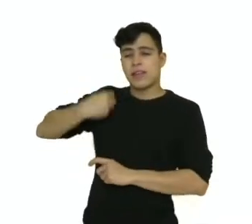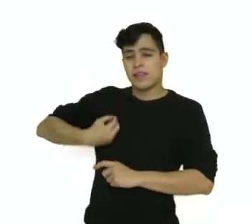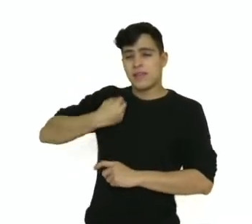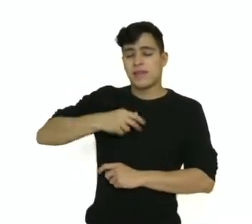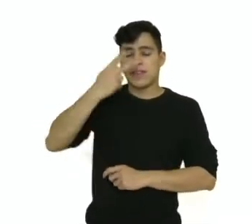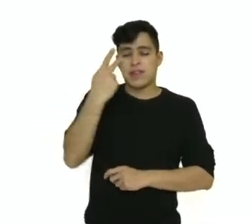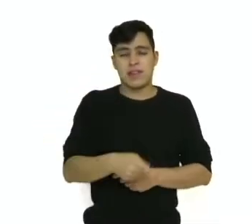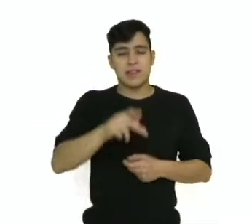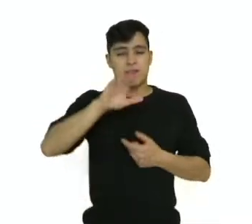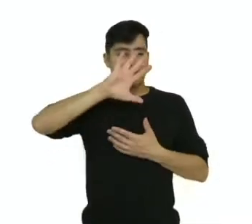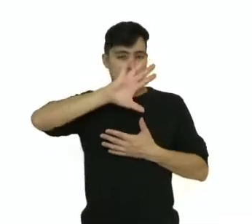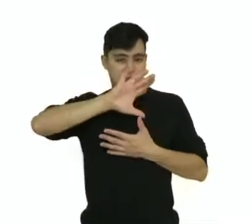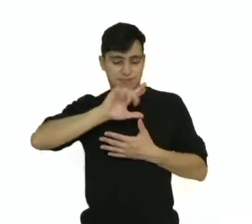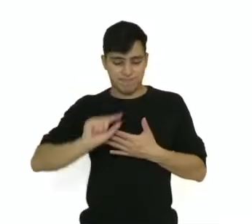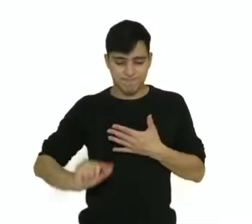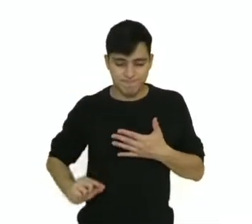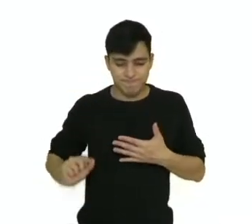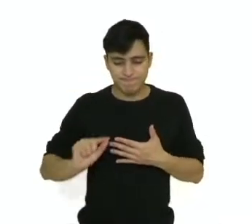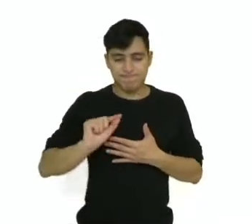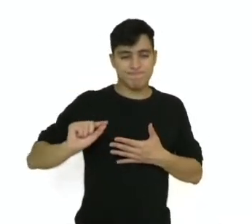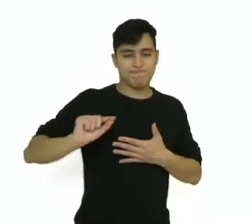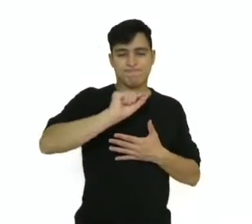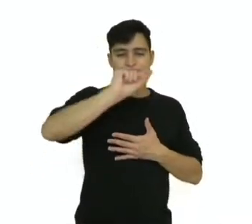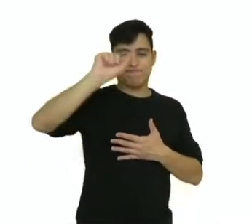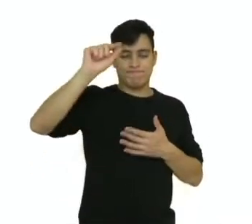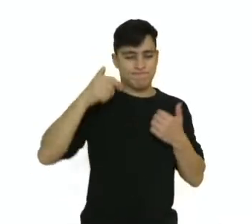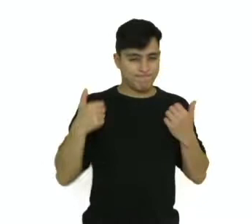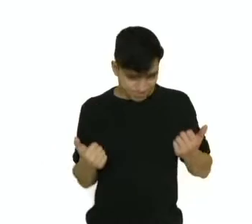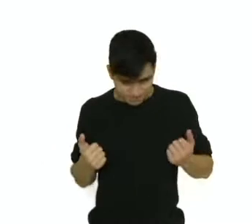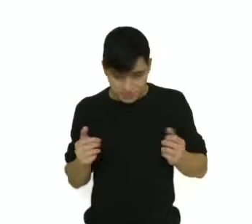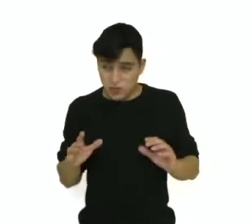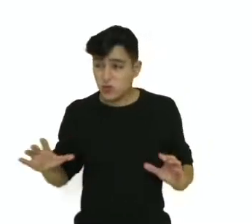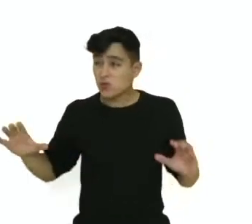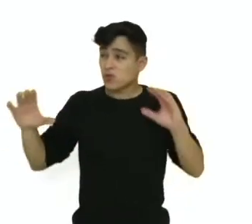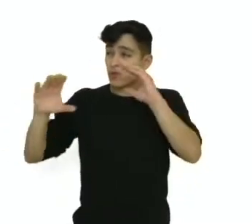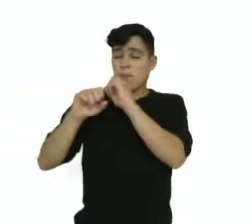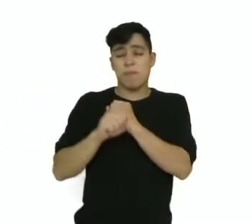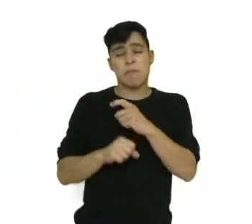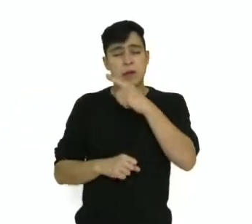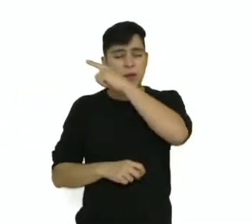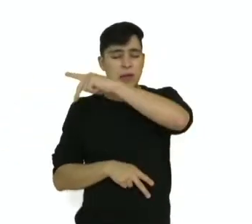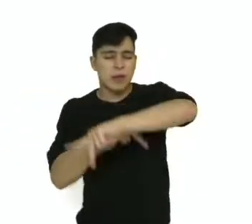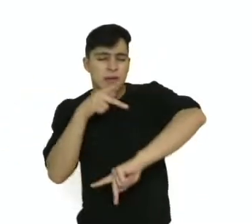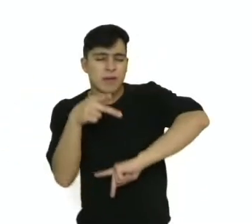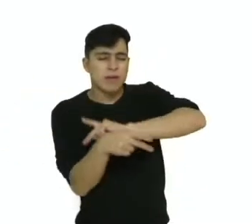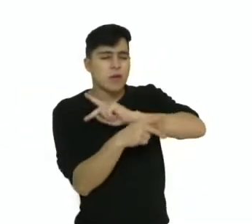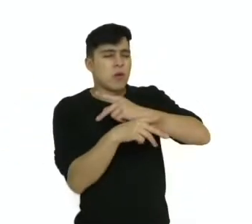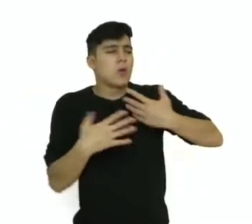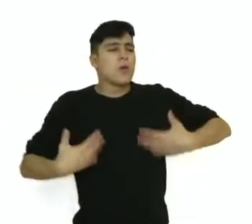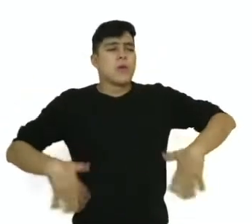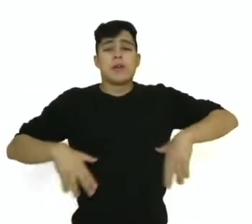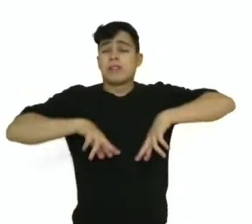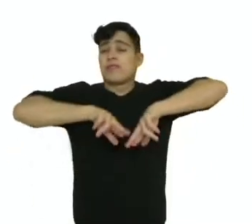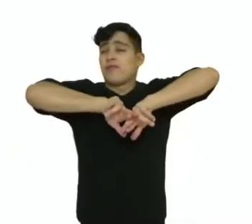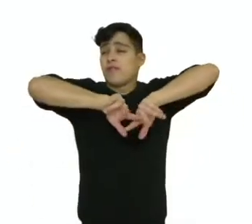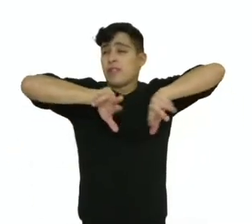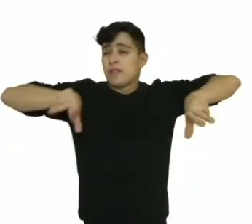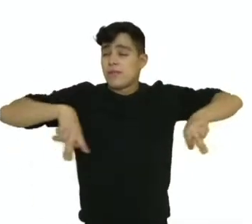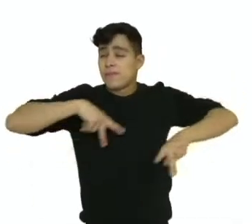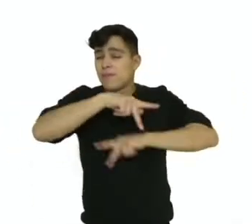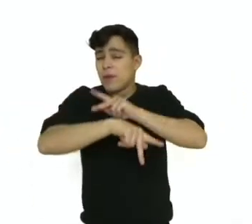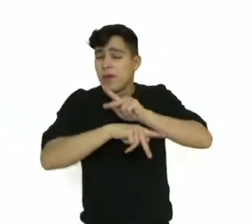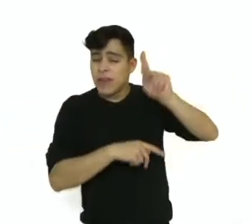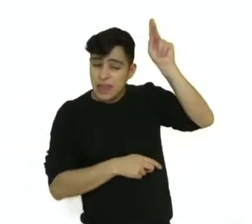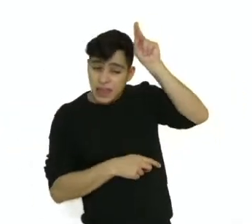Gê e Quixua, mais ao sul, né? Esses povos representam a diversidade cultural dos povos indígenas na América,